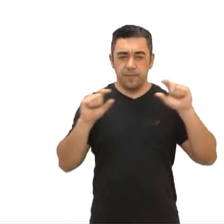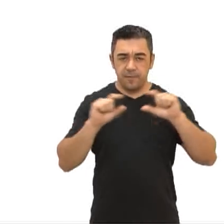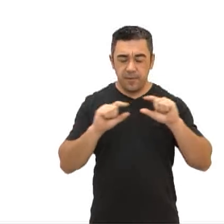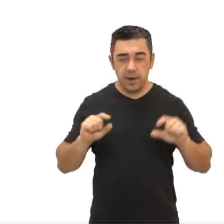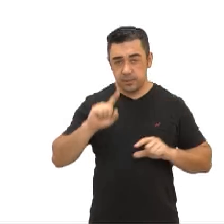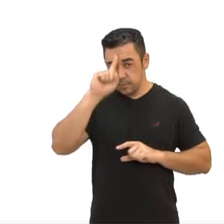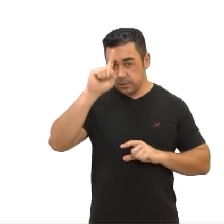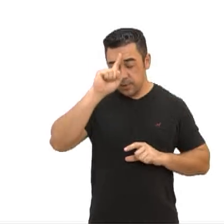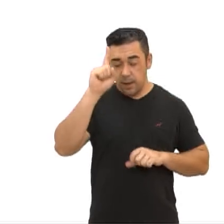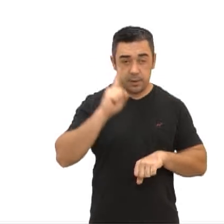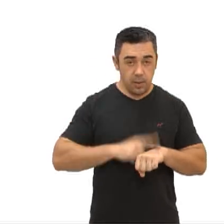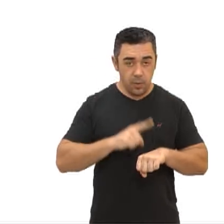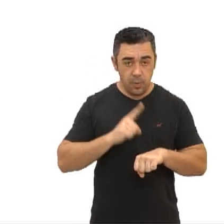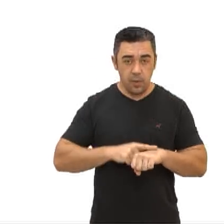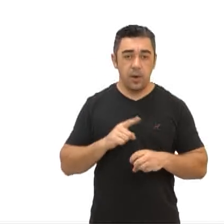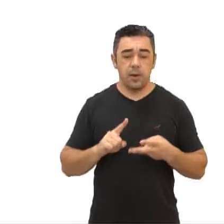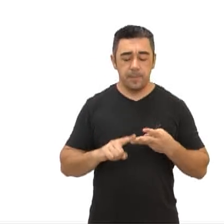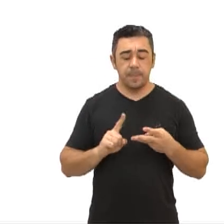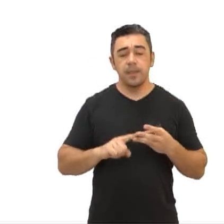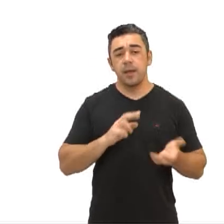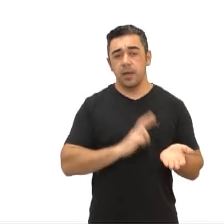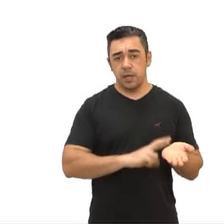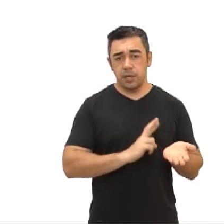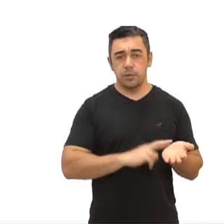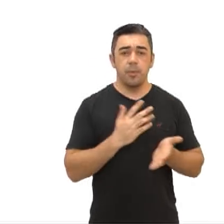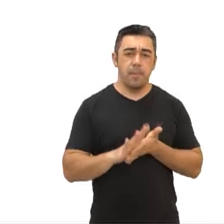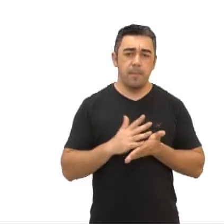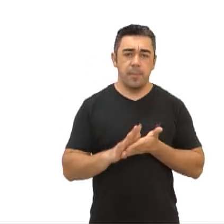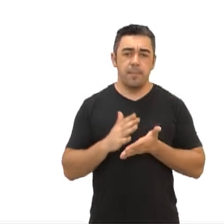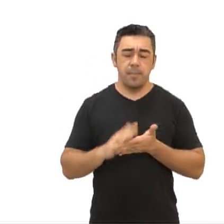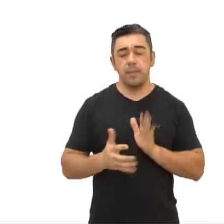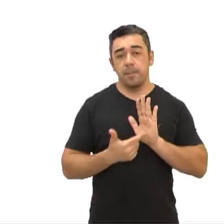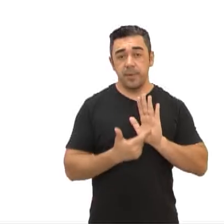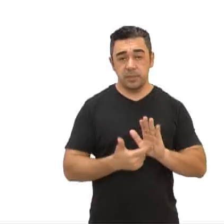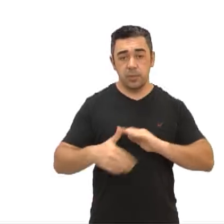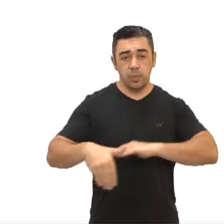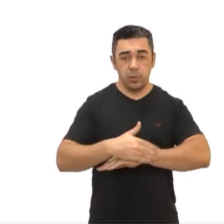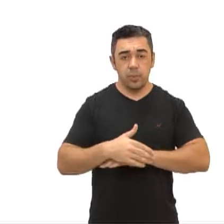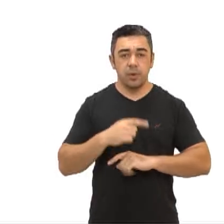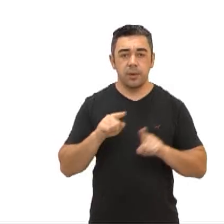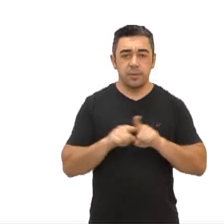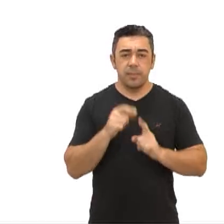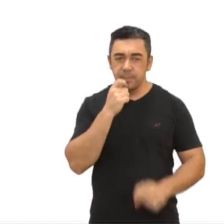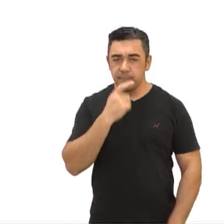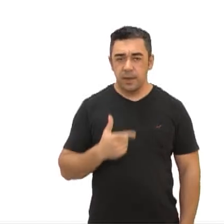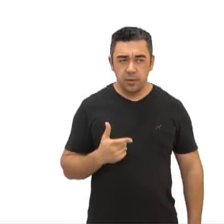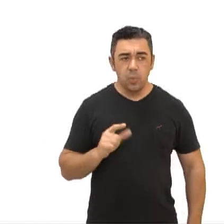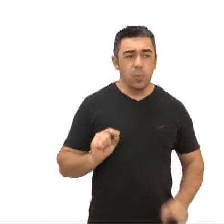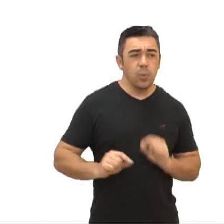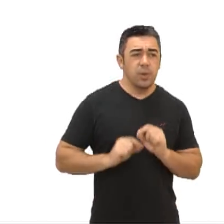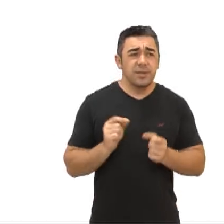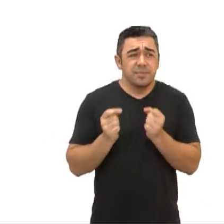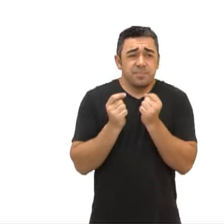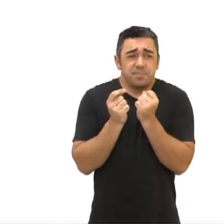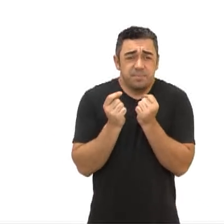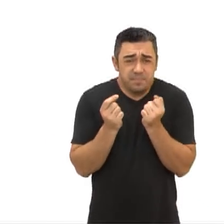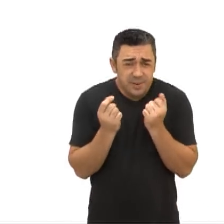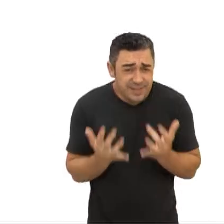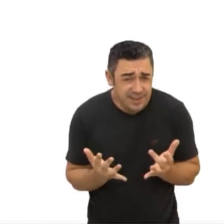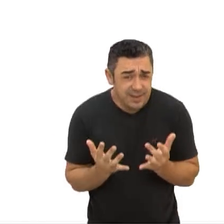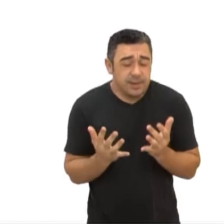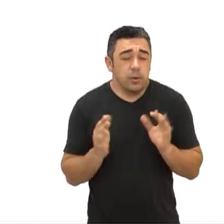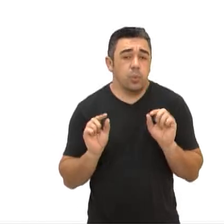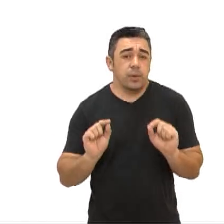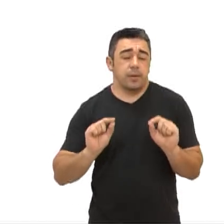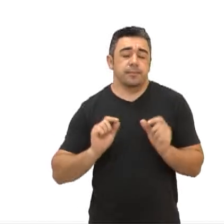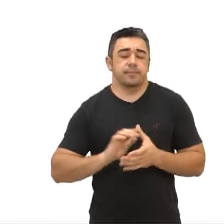né? E agora vamos falar um pouquinho mais sobre a embolada. Então, a embolada, as principais características são